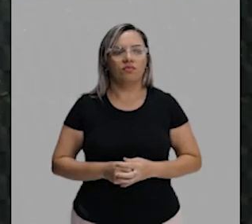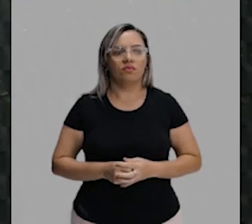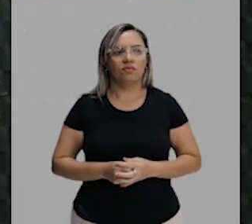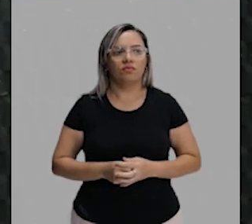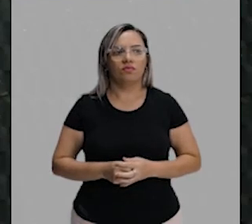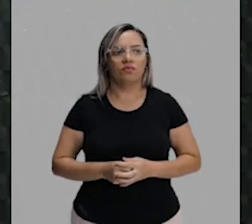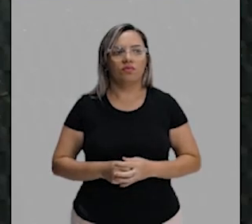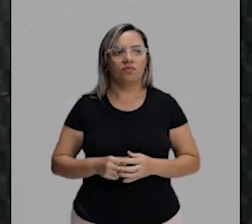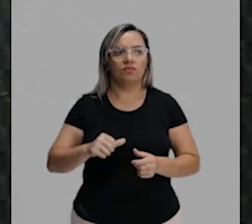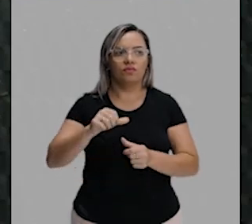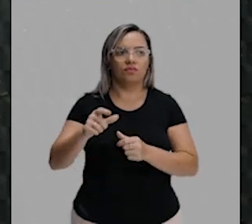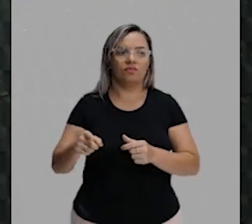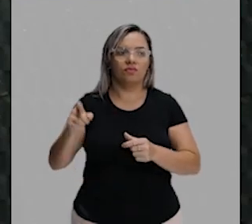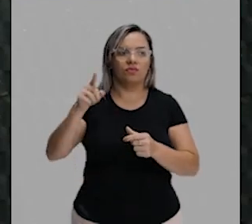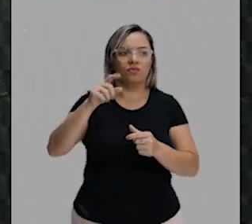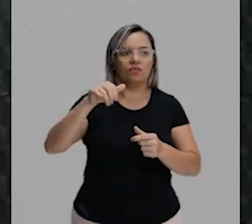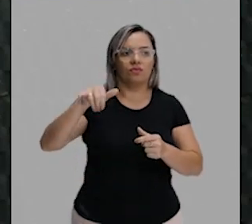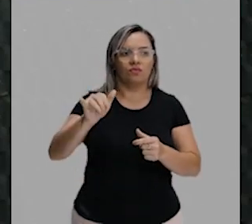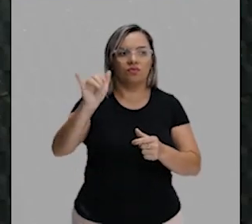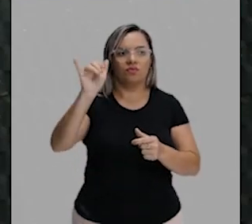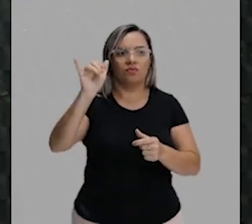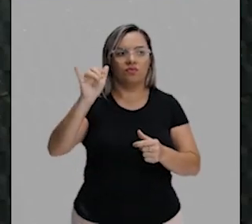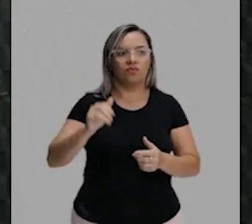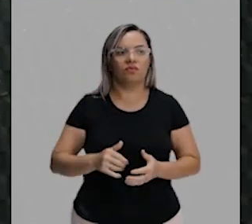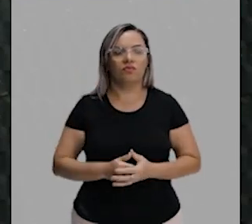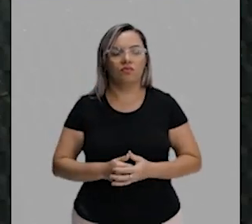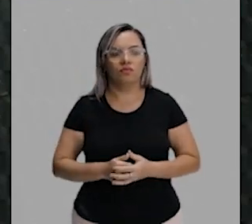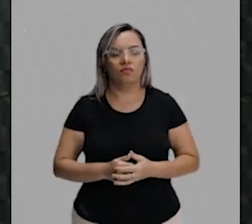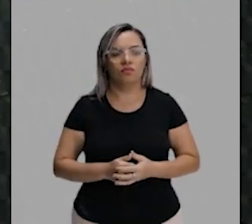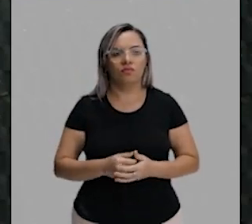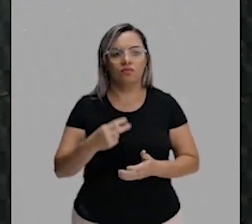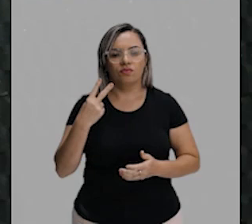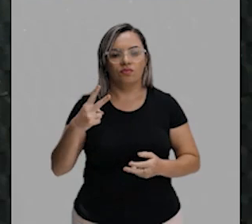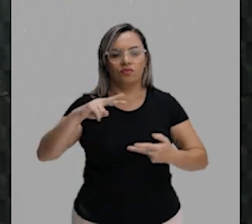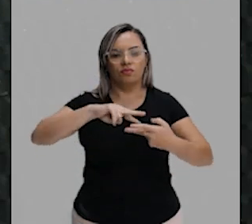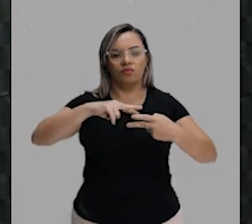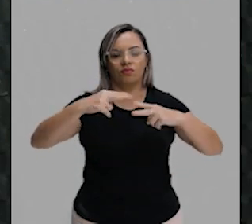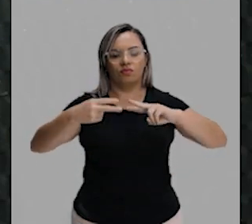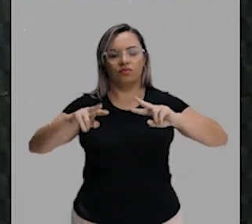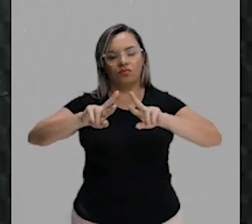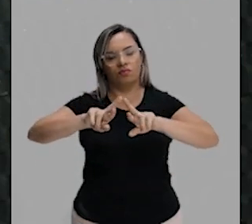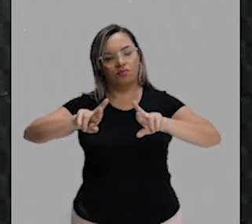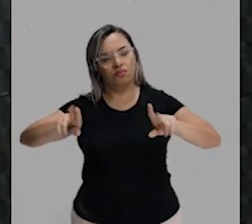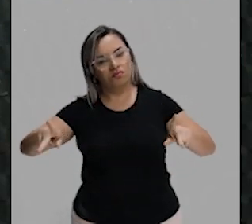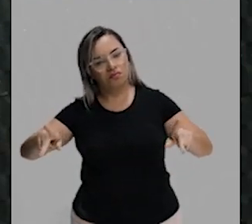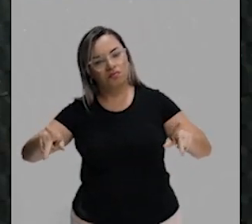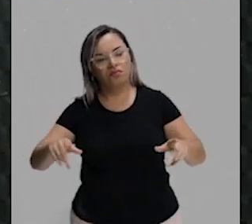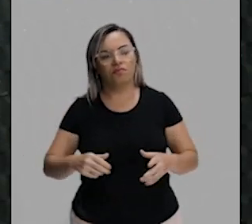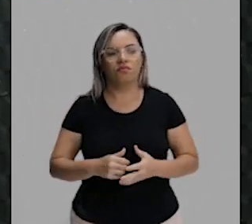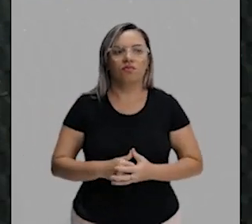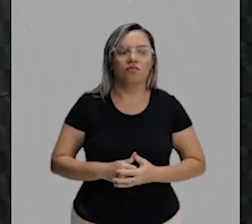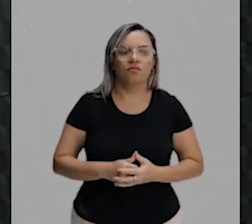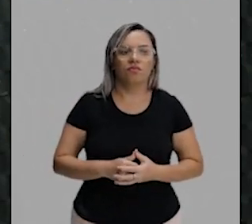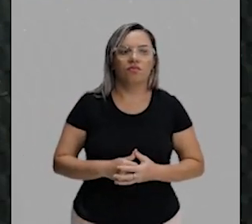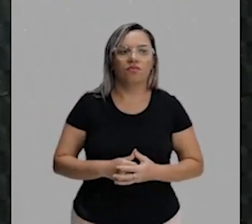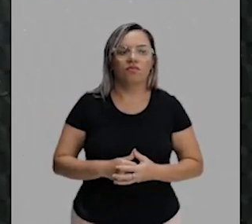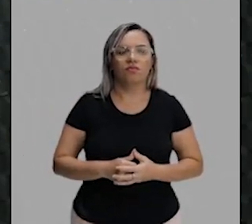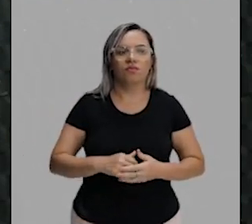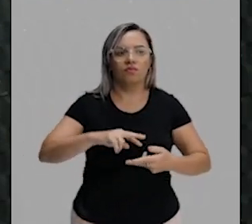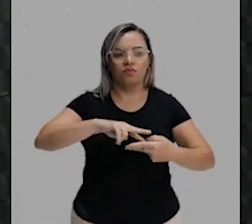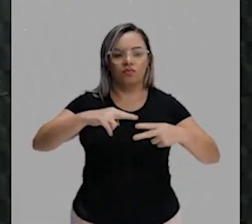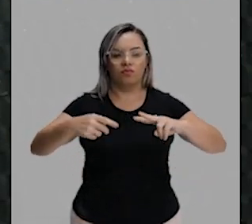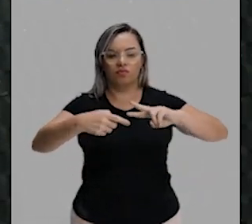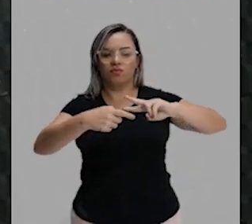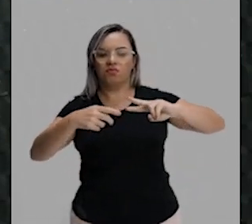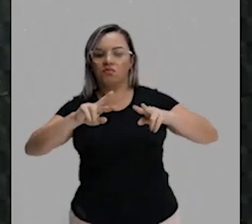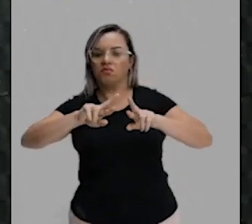não confundir muito, tá? Mas é a mesma coisa, ó. Tem 2 alelos diferentes, são heterozigotos. Esse indivíduo aqui ele vai ter a pelagem